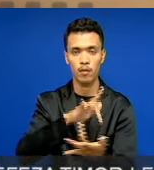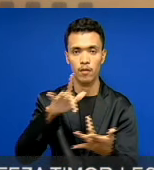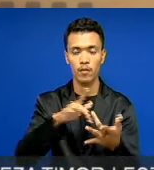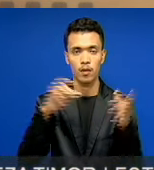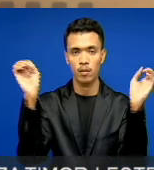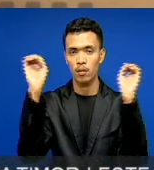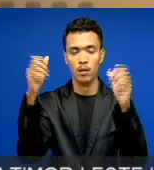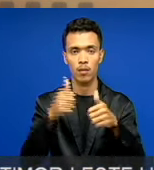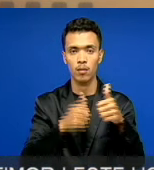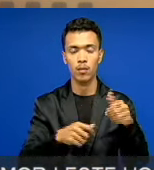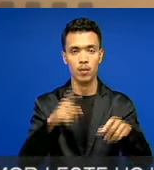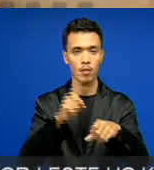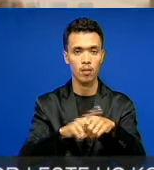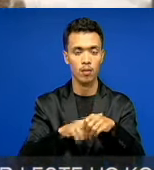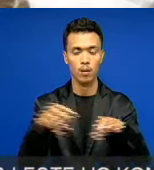ora serviço.